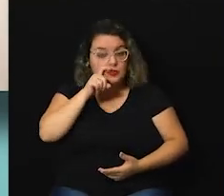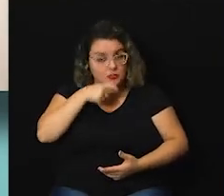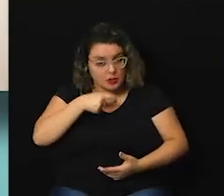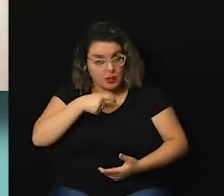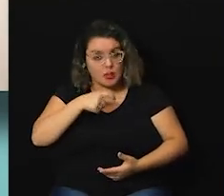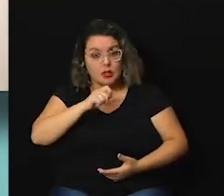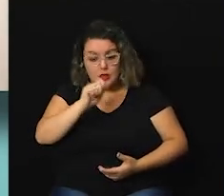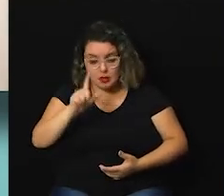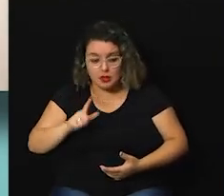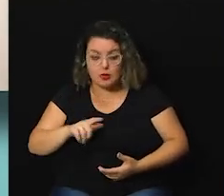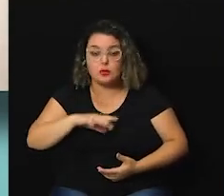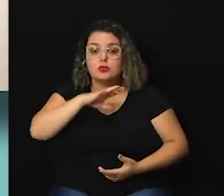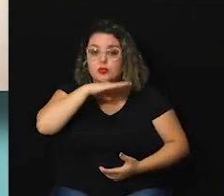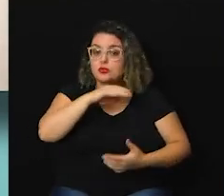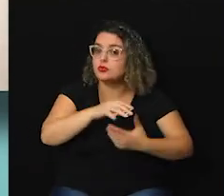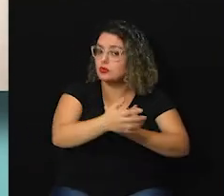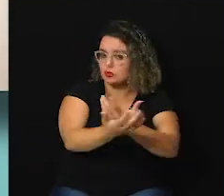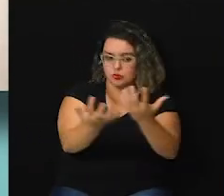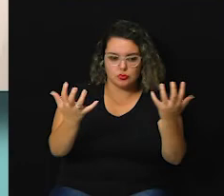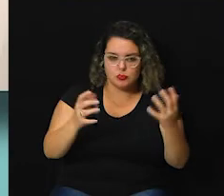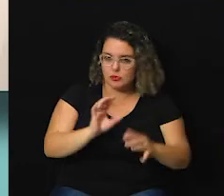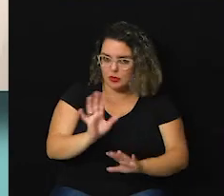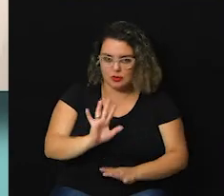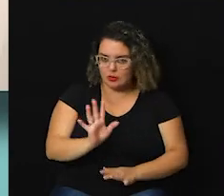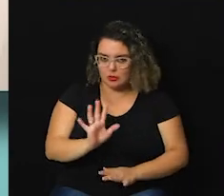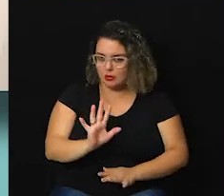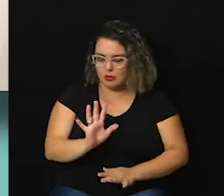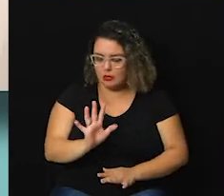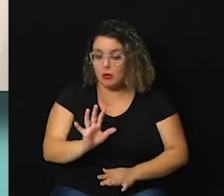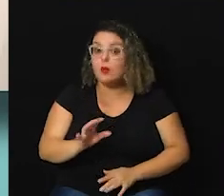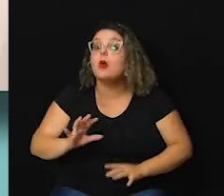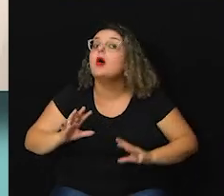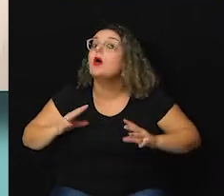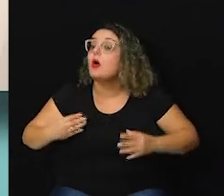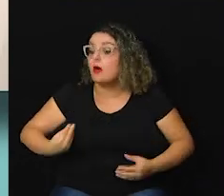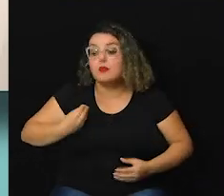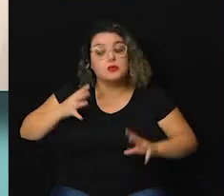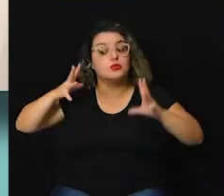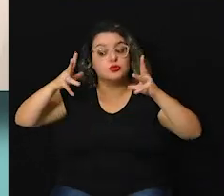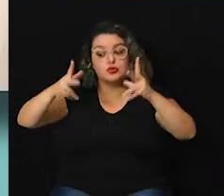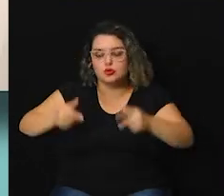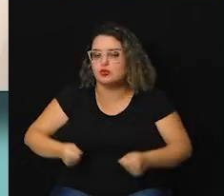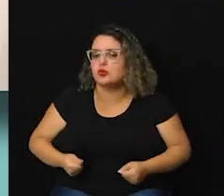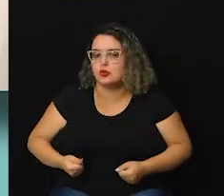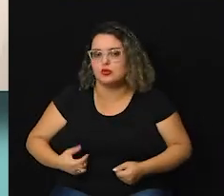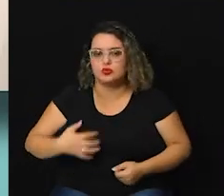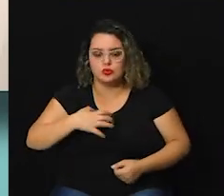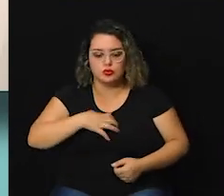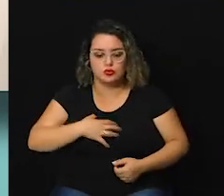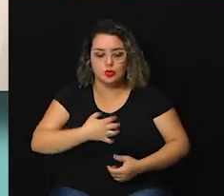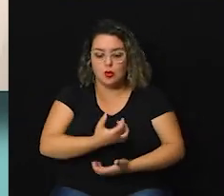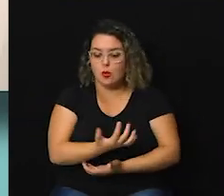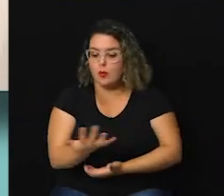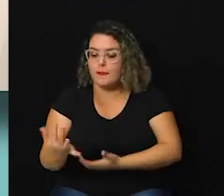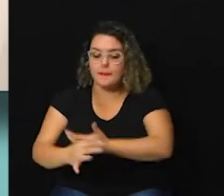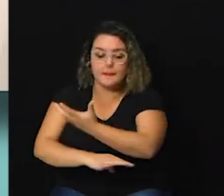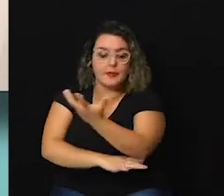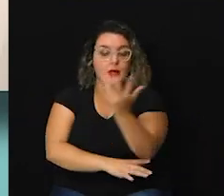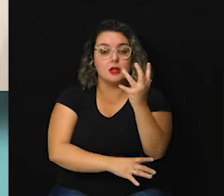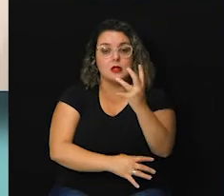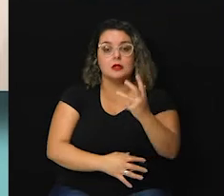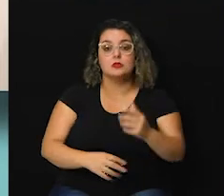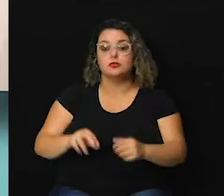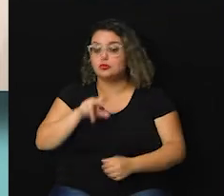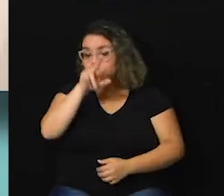das araras, a vida dos bichos que estão lá no mato, não. Afeta a vida de todas as formas, desde as plantas, dos